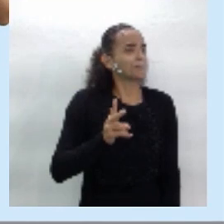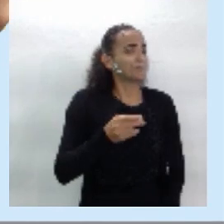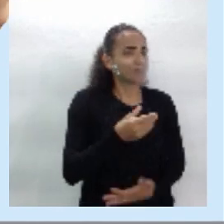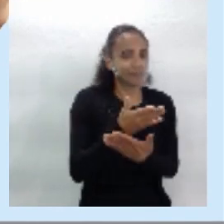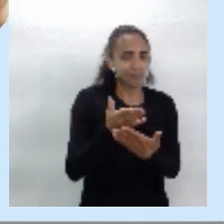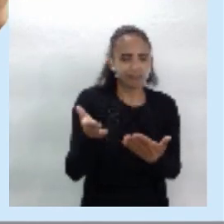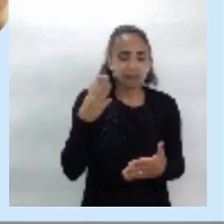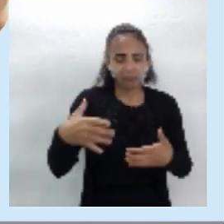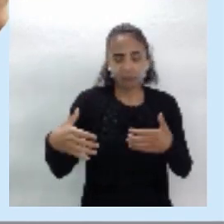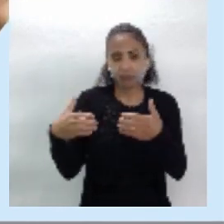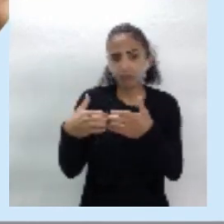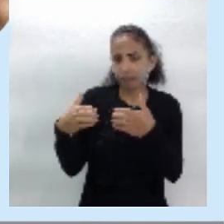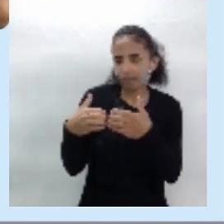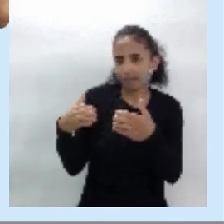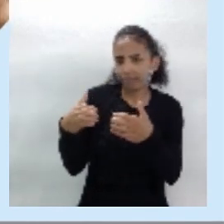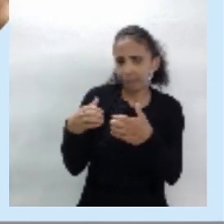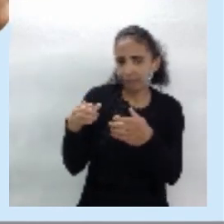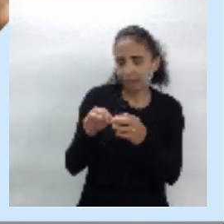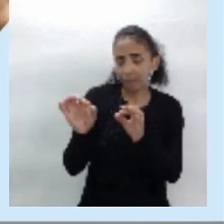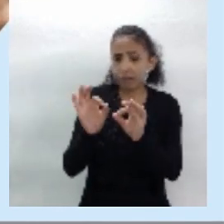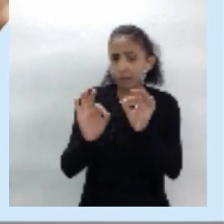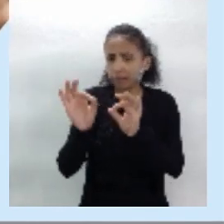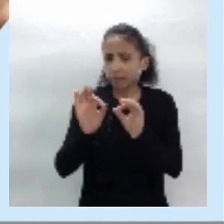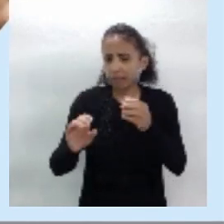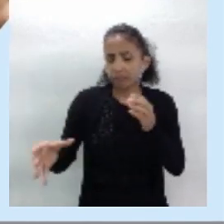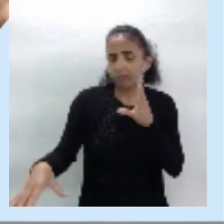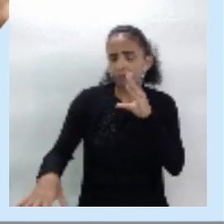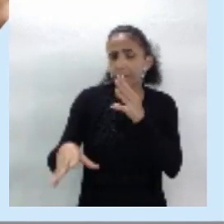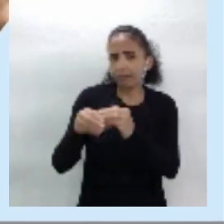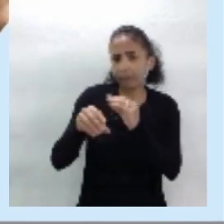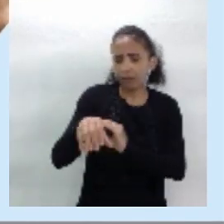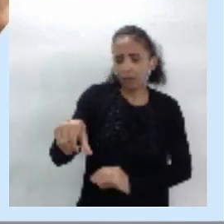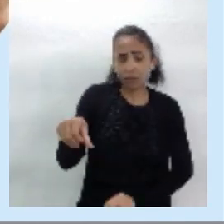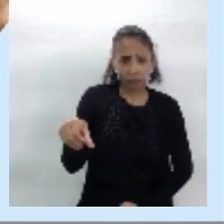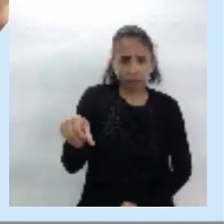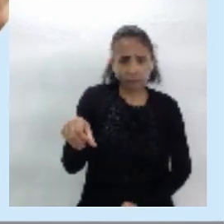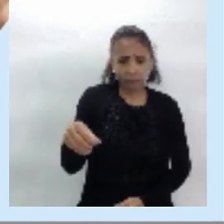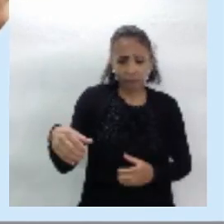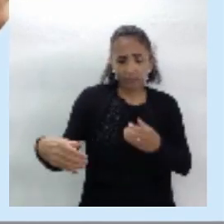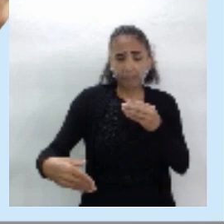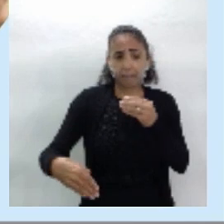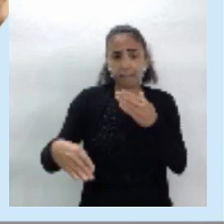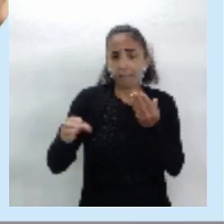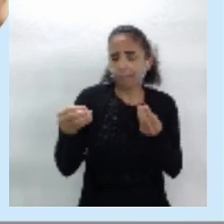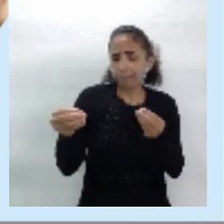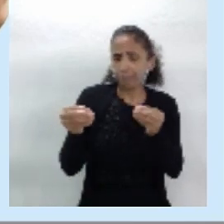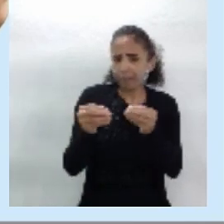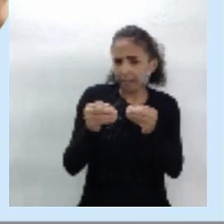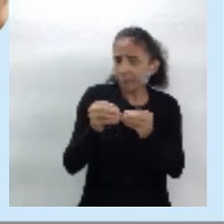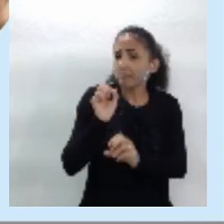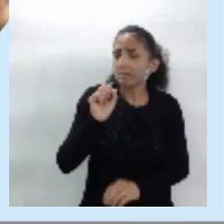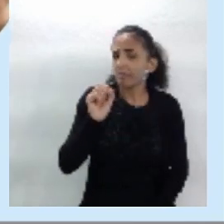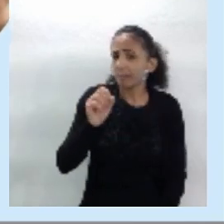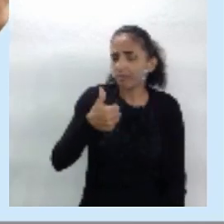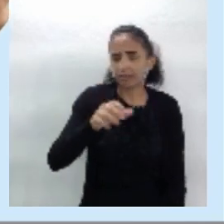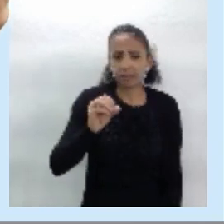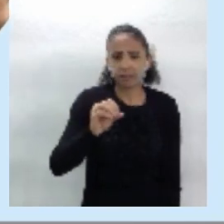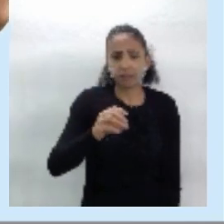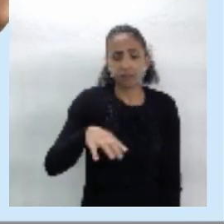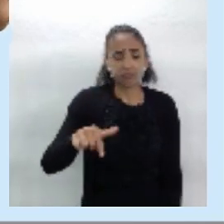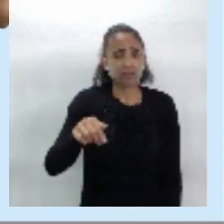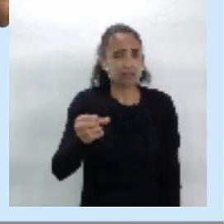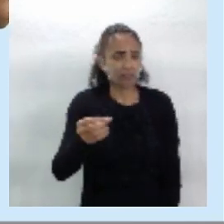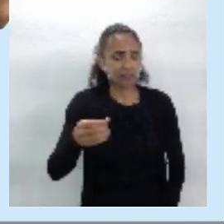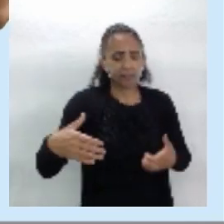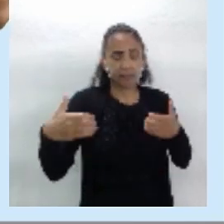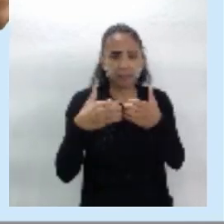Então, aqui ao lado você vê as aproximações. O 9 perto de 10. O 76 perto de 80.